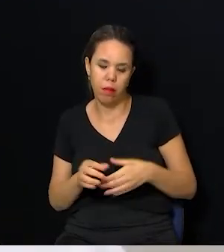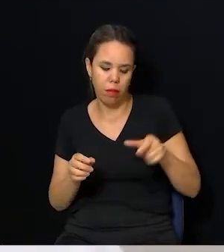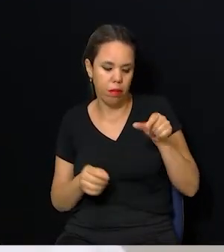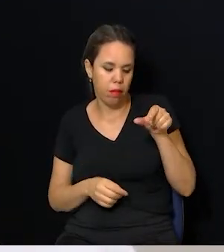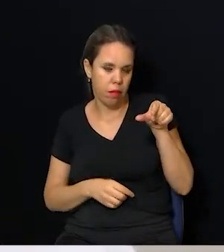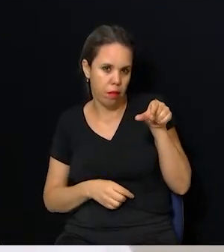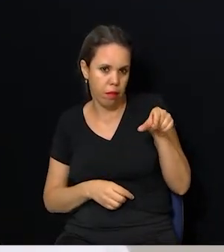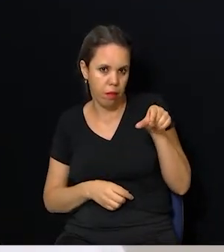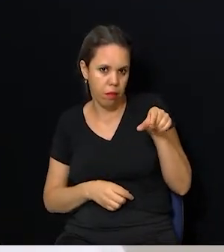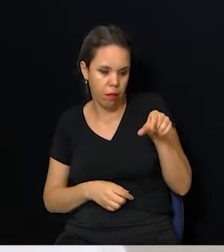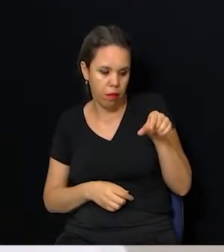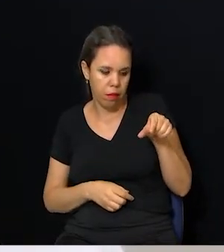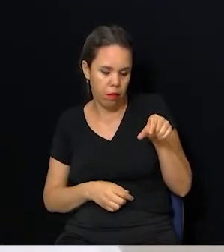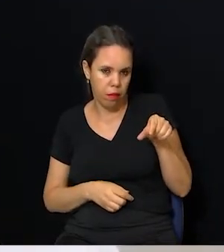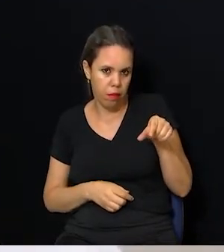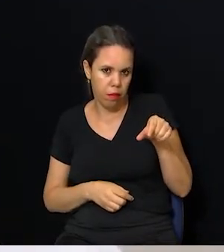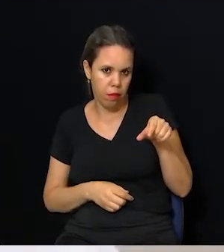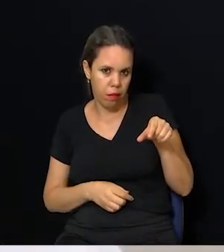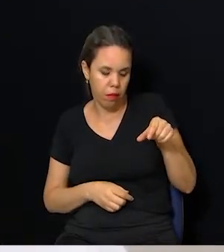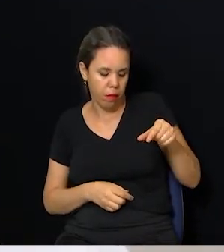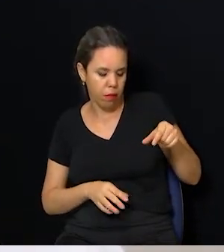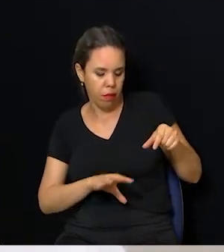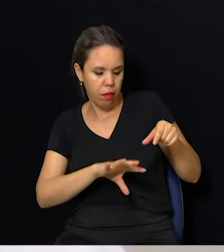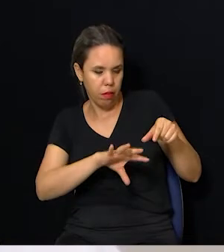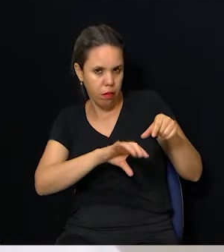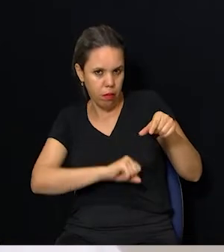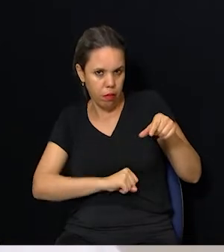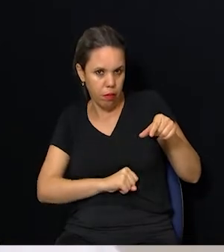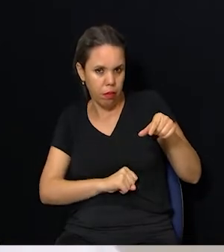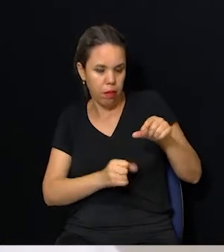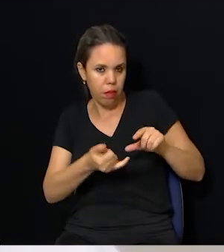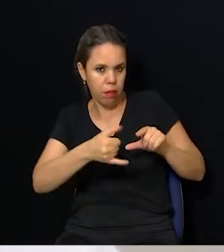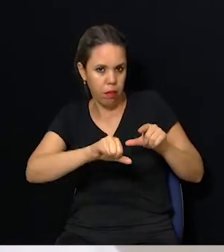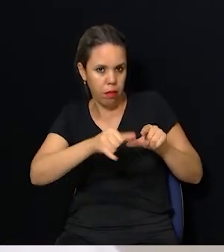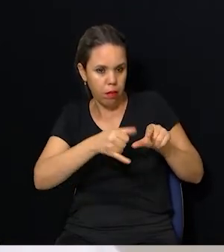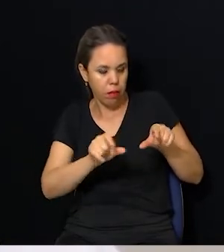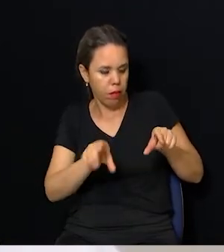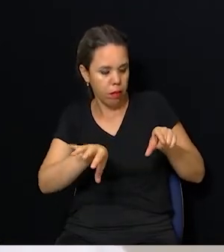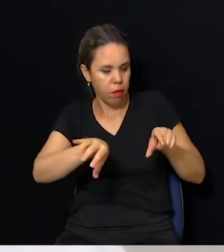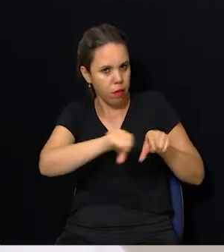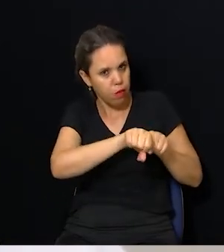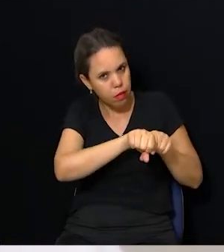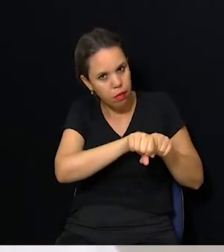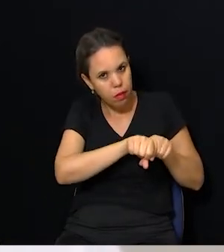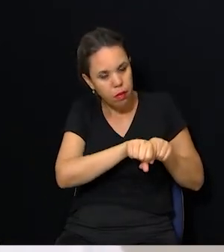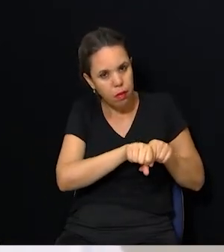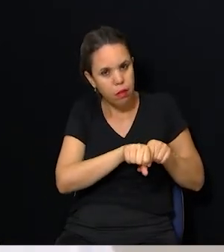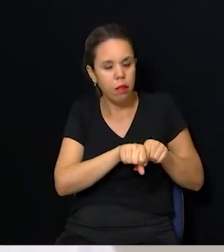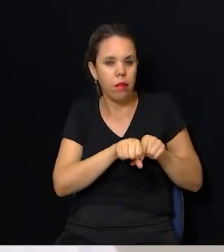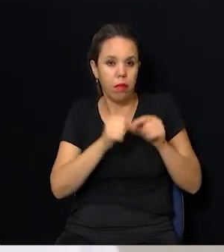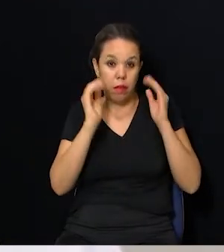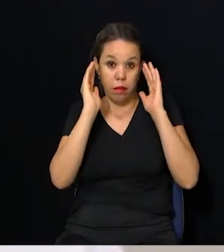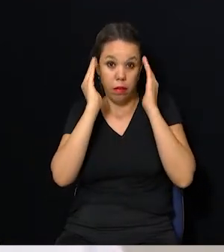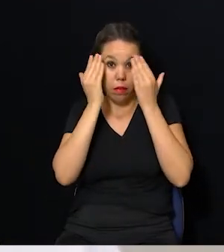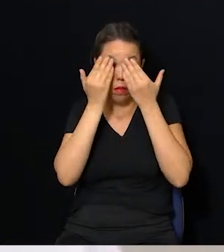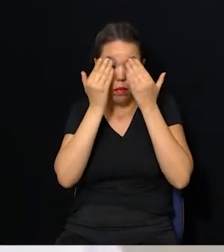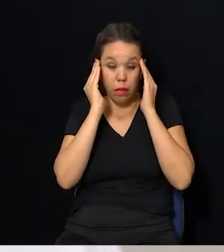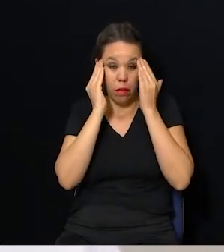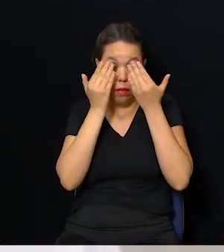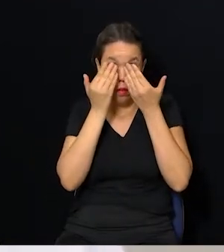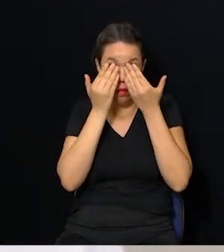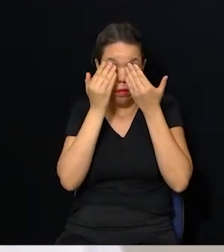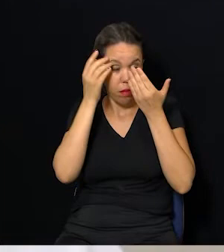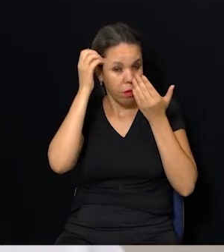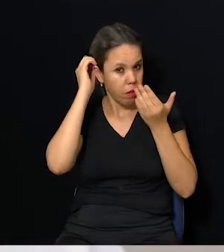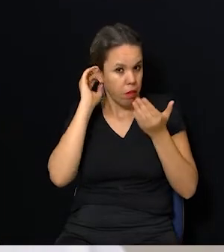Que você carrega essas placas com radiação, e que essa radiação, então, é colocada na parte externa do olho, que a gente chama